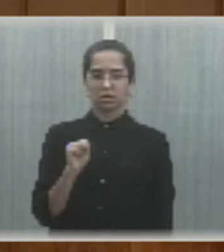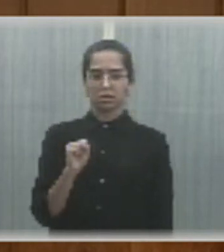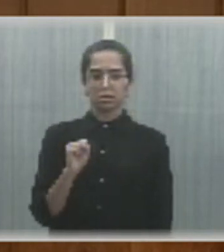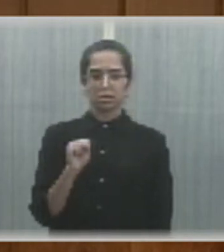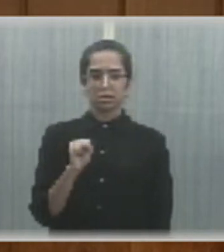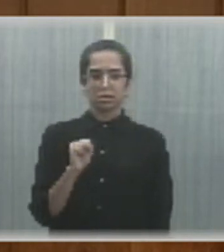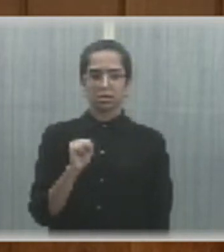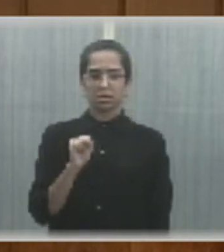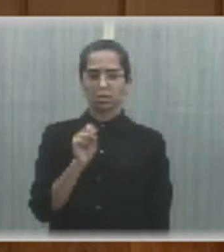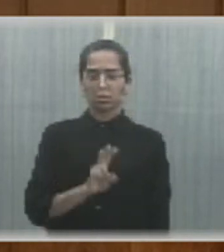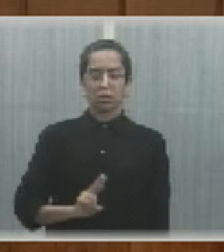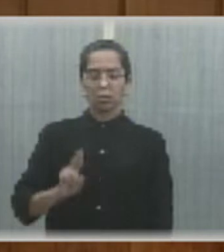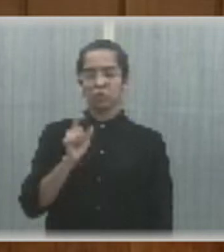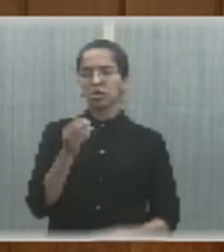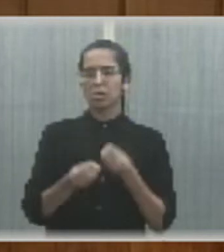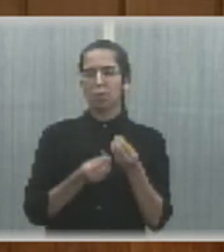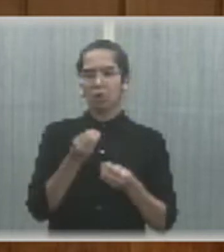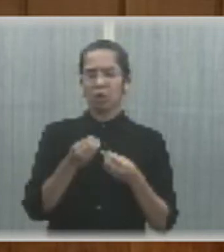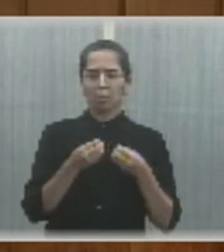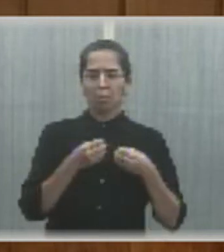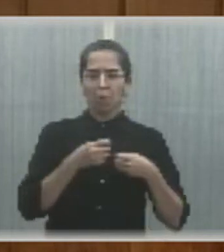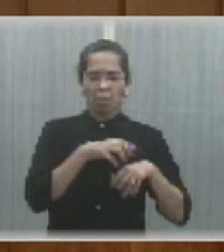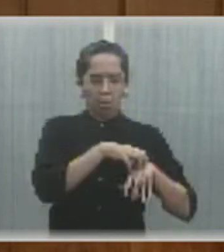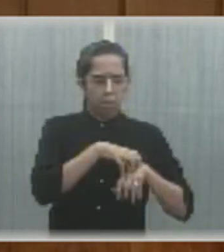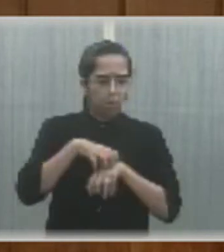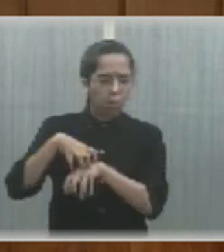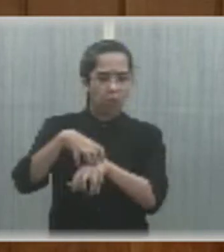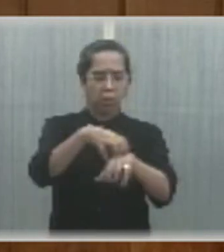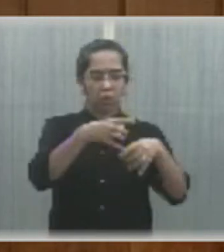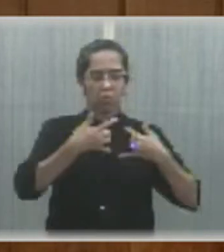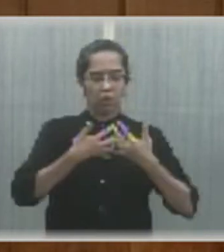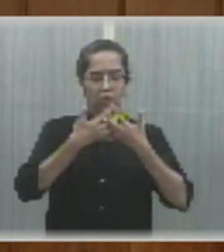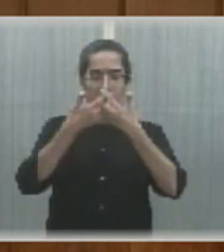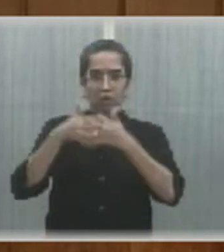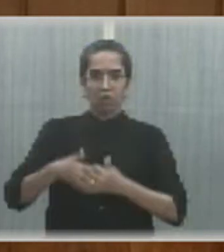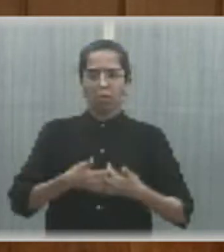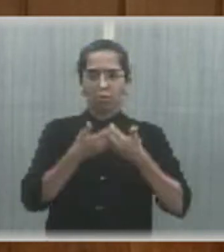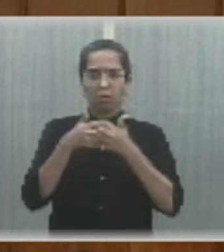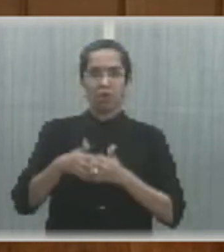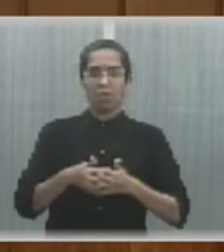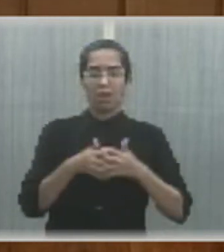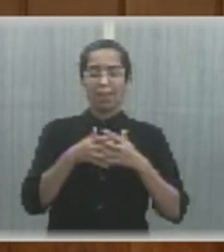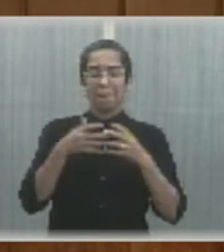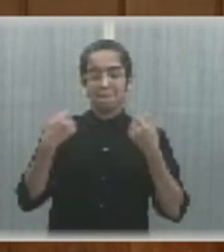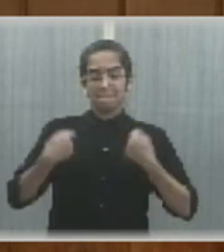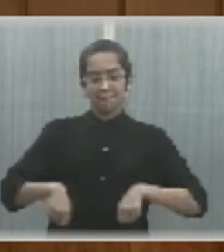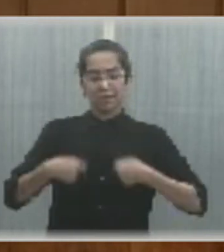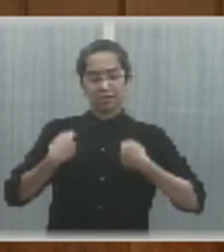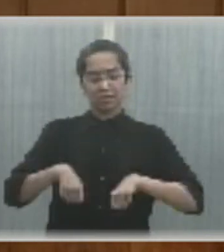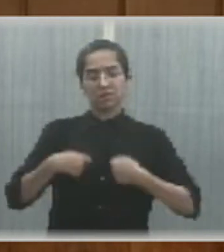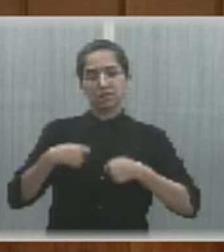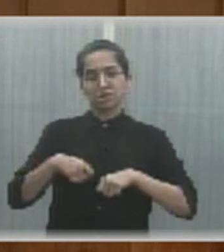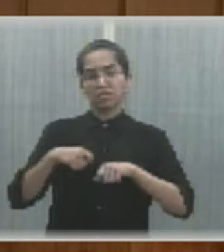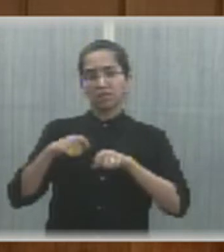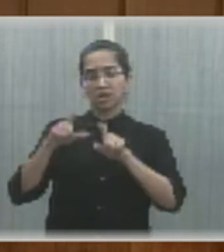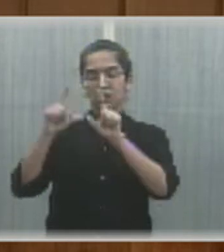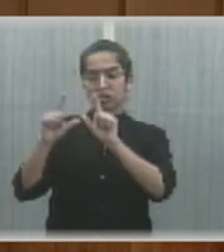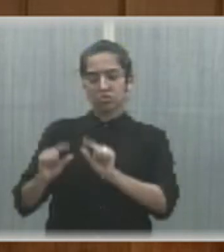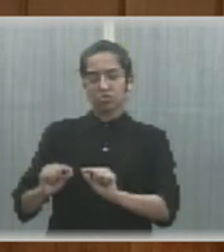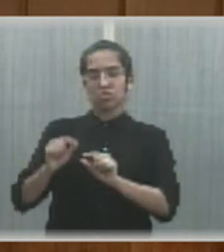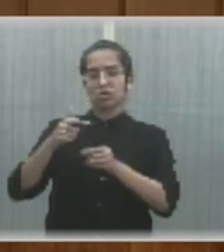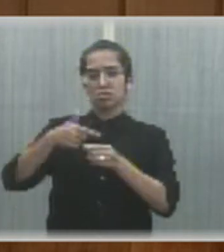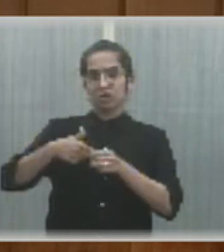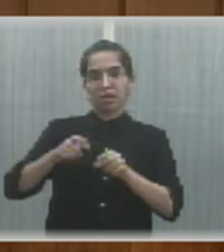transportados através de caminhões e, com a redução dos preços dos combustíveis, consequentemente, reduzirá